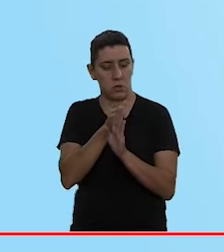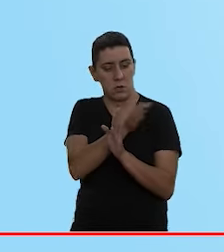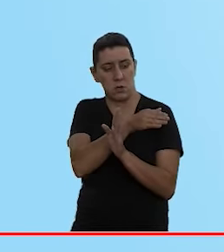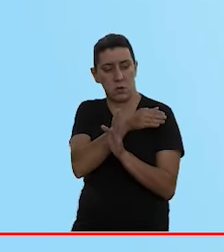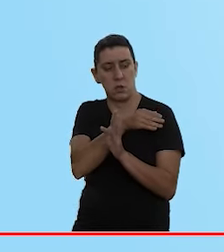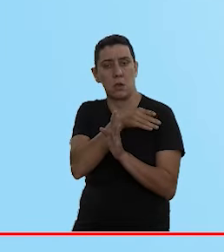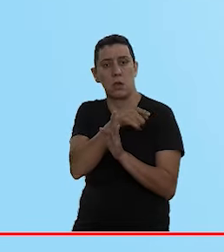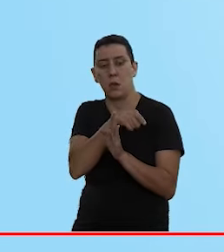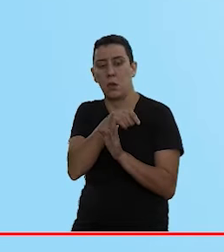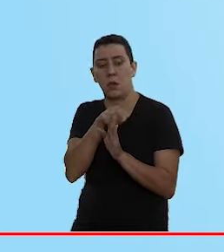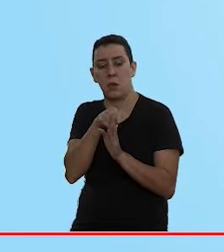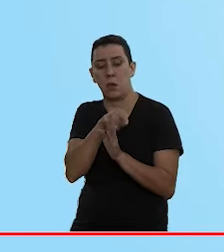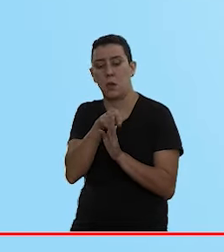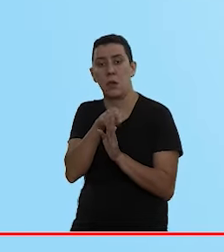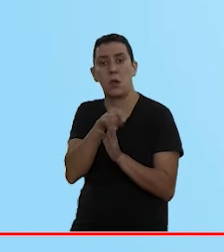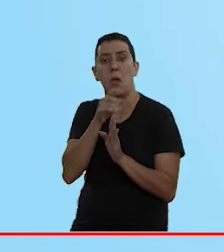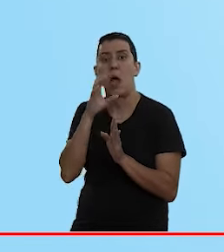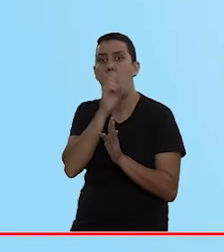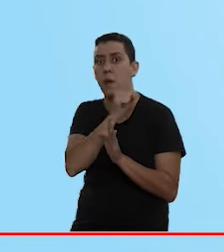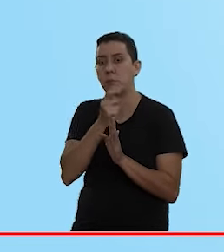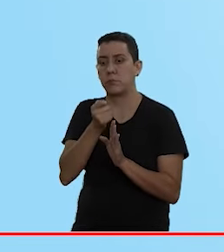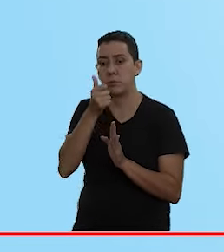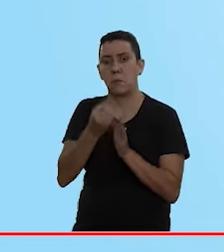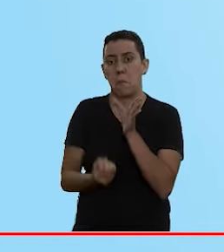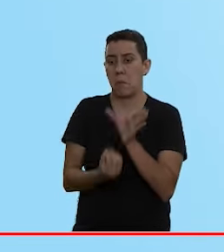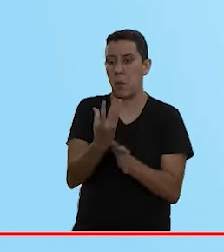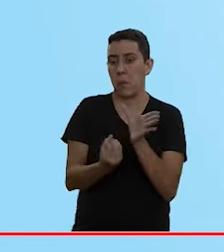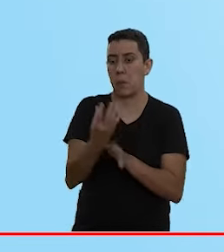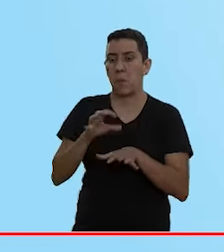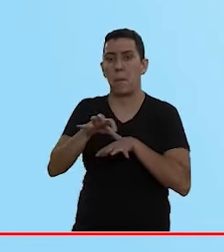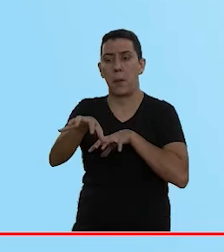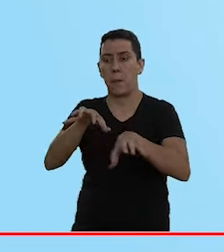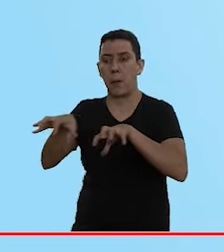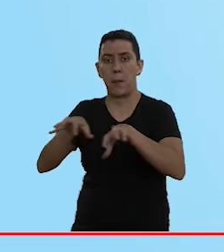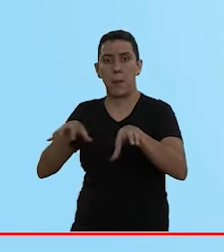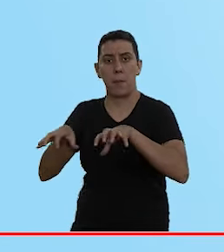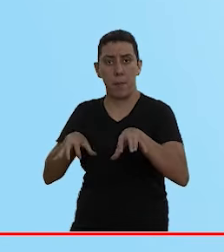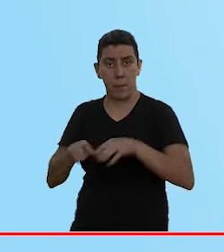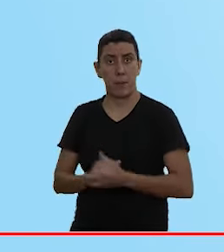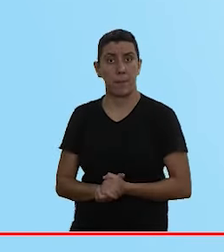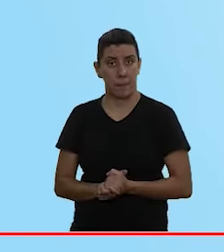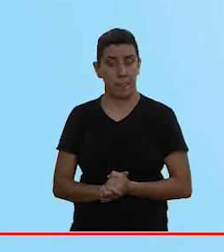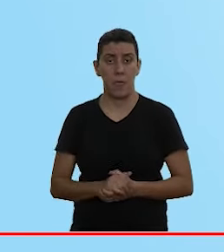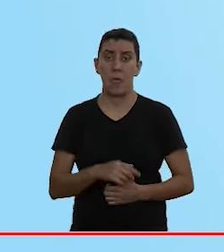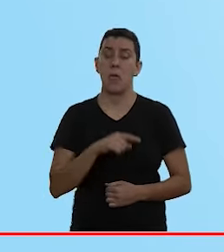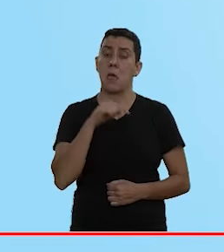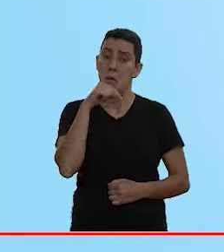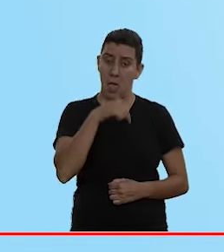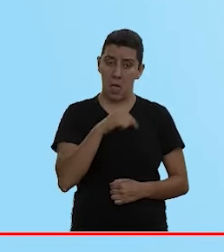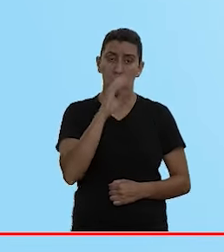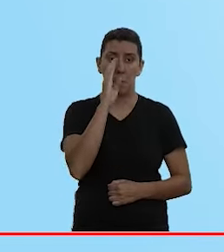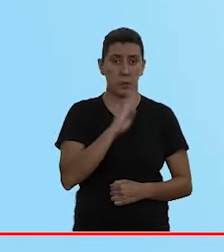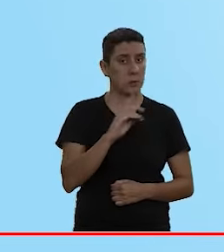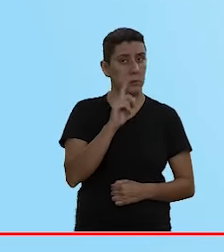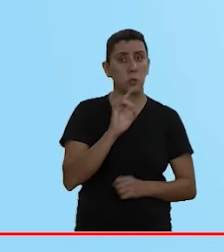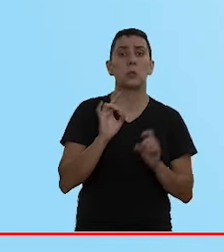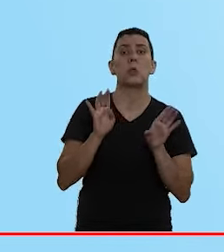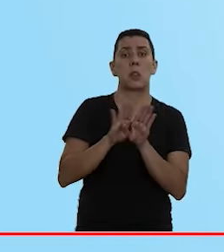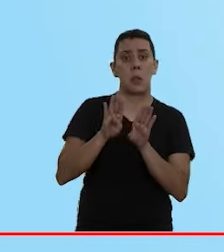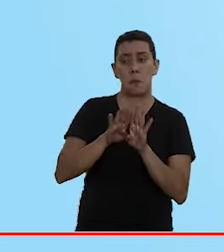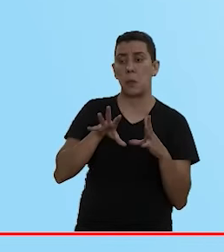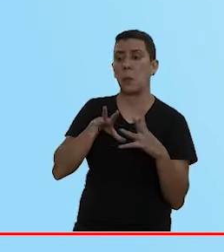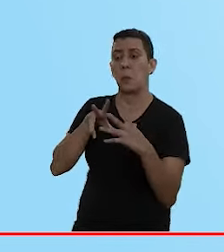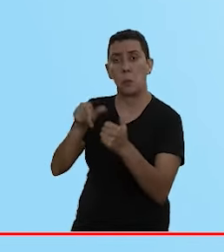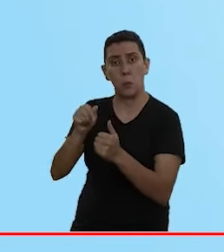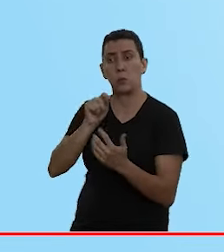que foi instalado de energia solar. A gente observa isso em todos os países. Na China, por exemplo,